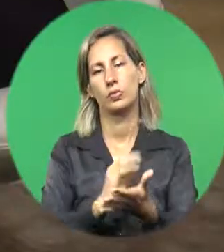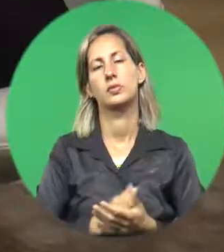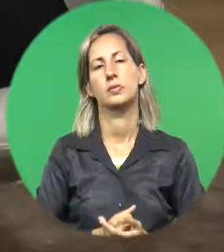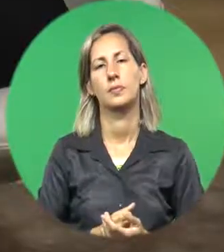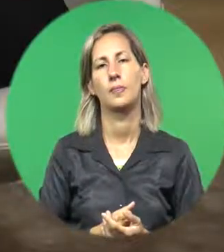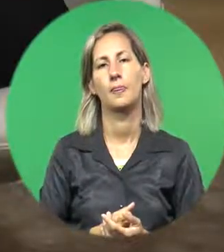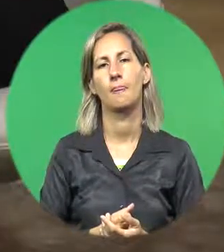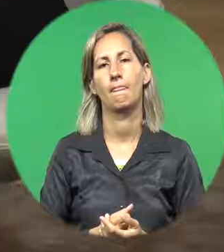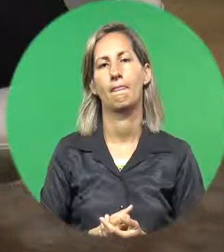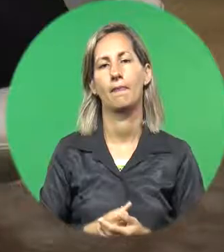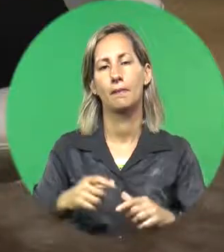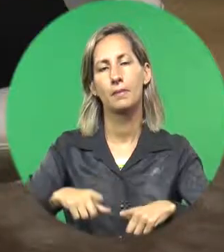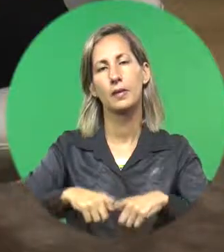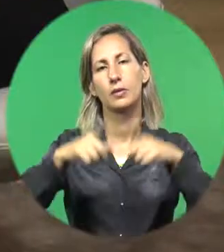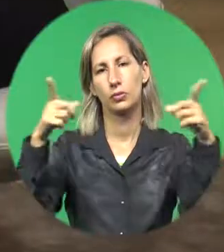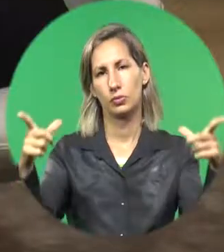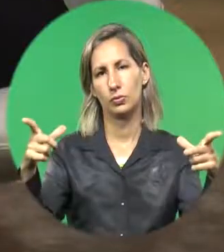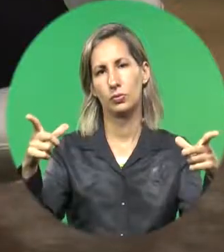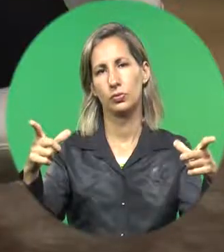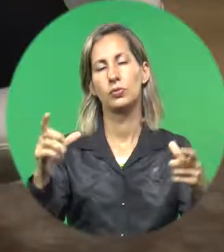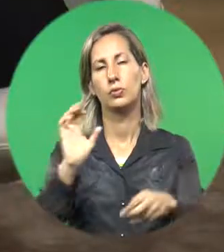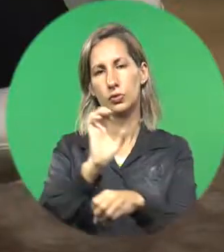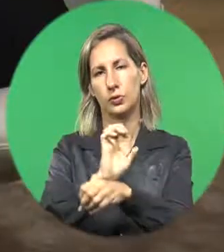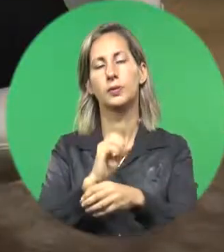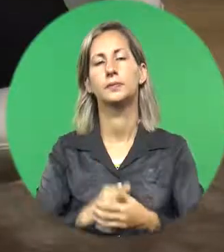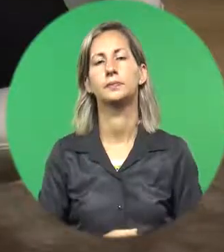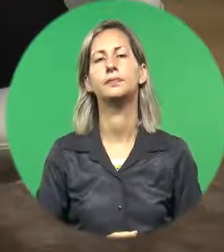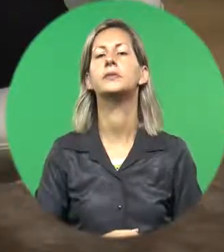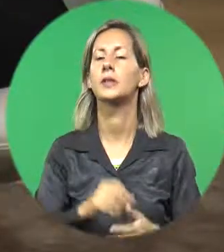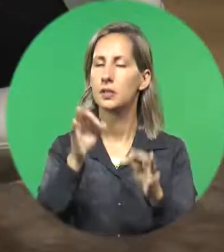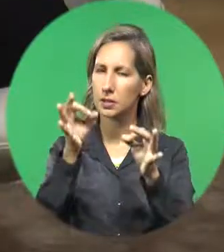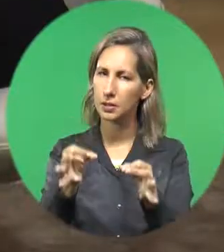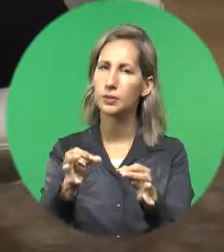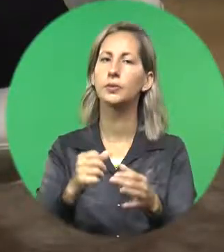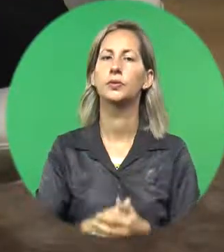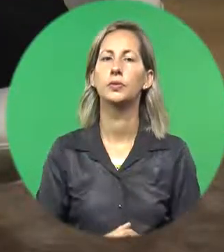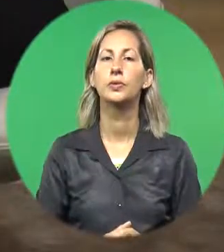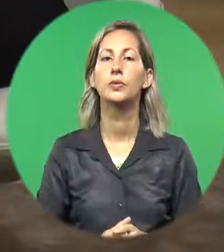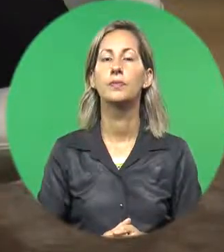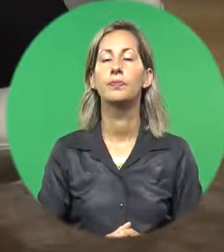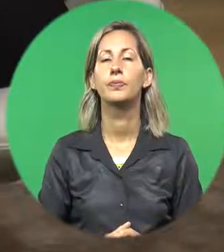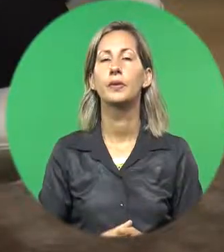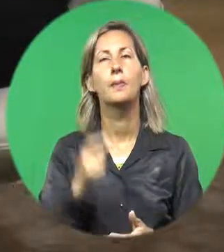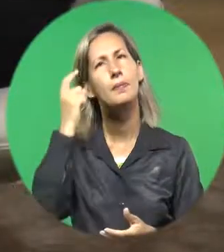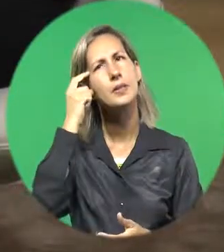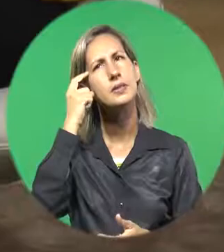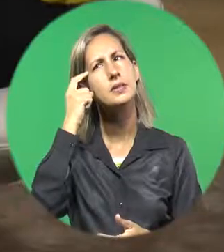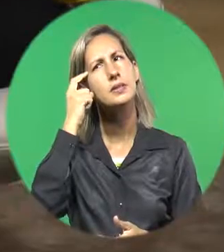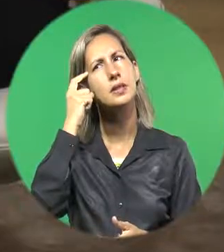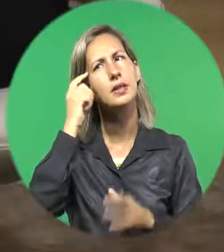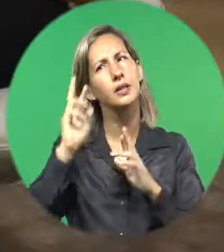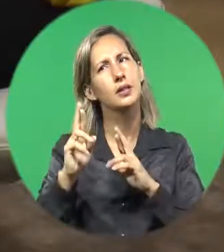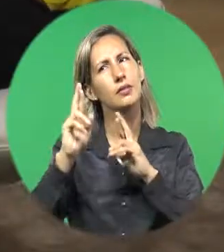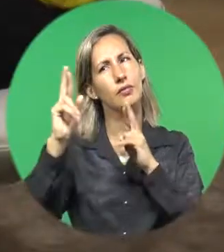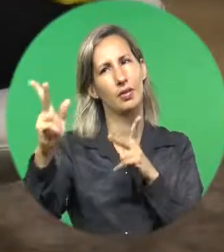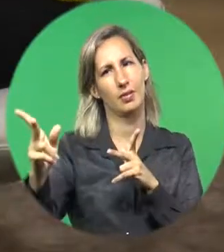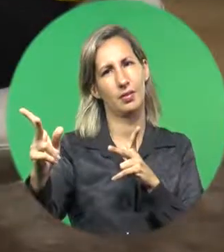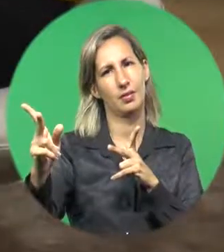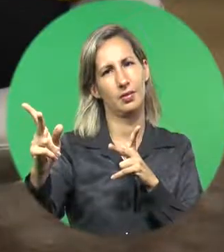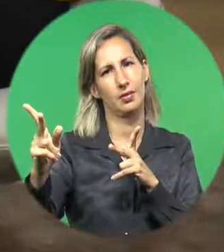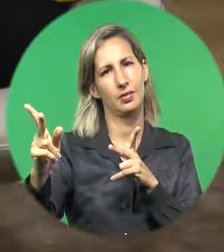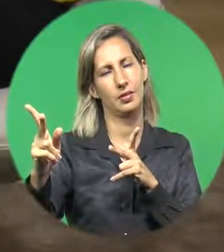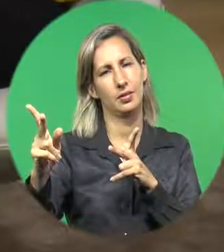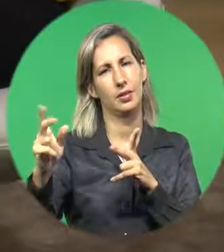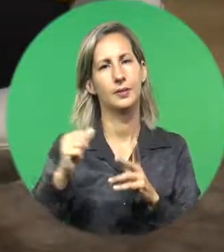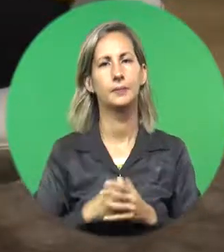zonas eleitorais, multiplicar ela em todo o nosso estado. Exato, porque às vezes a gente tem que pensar um pouquinho fora do